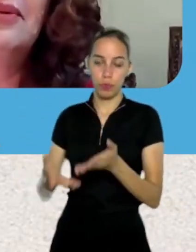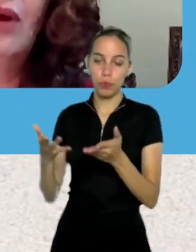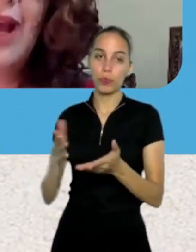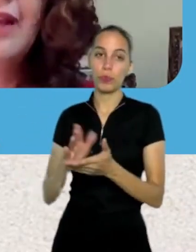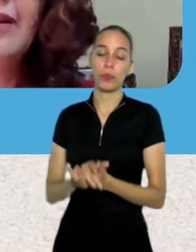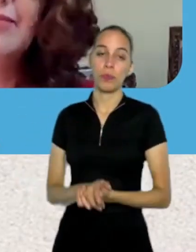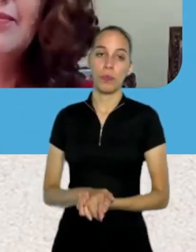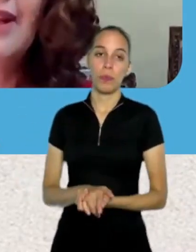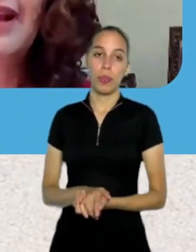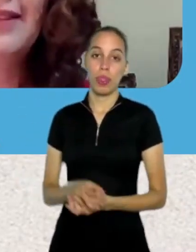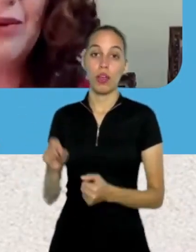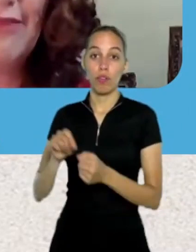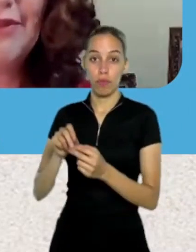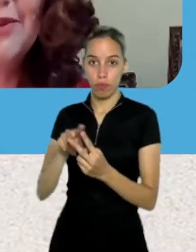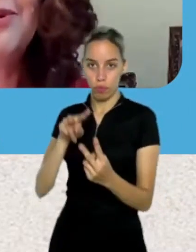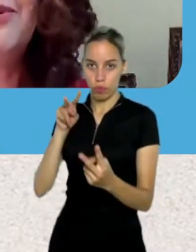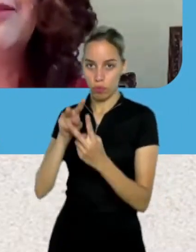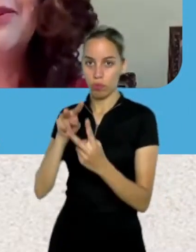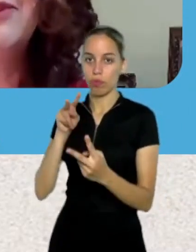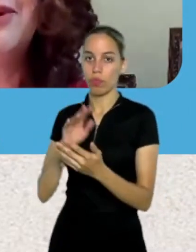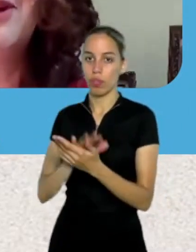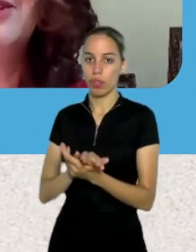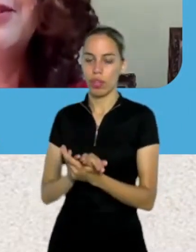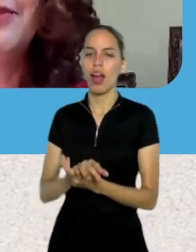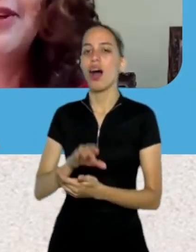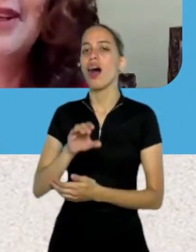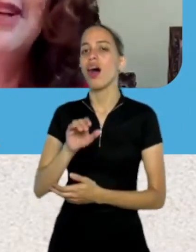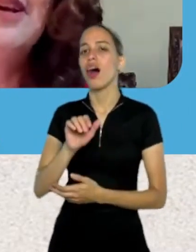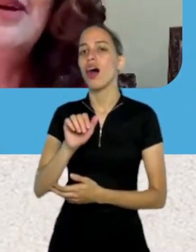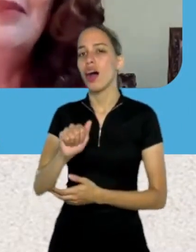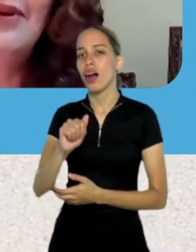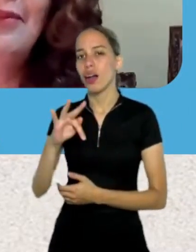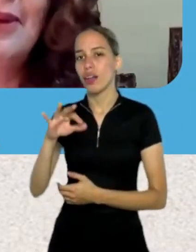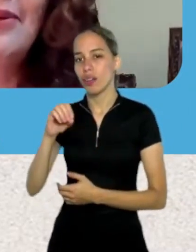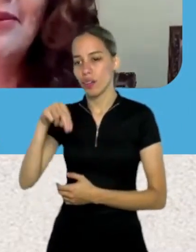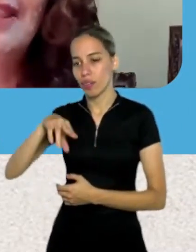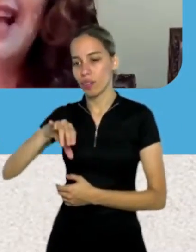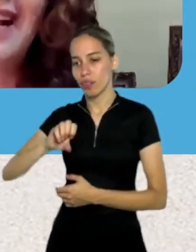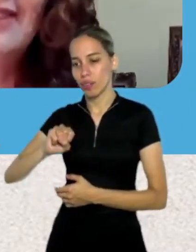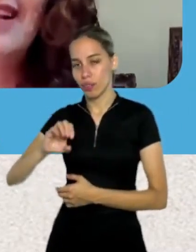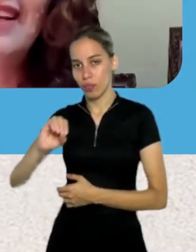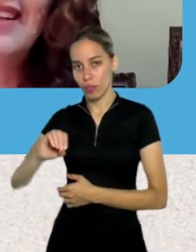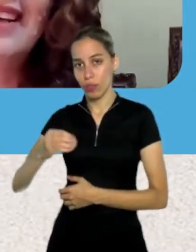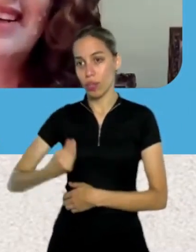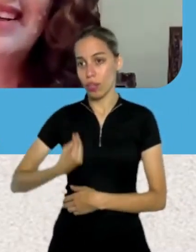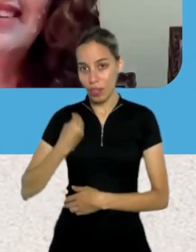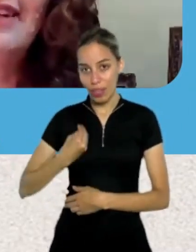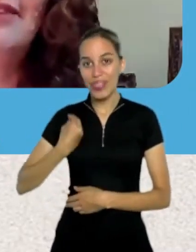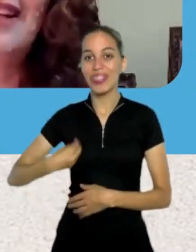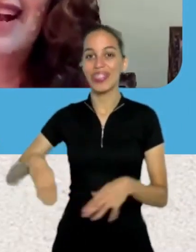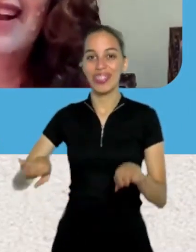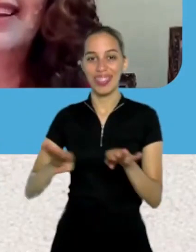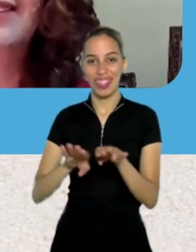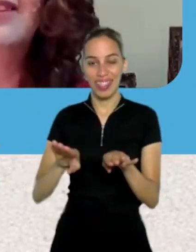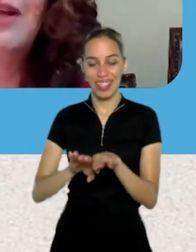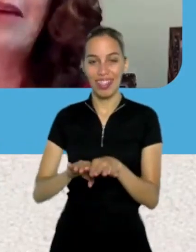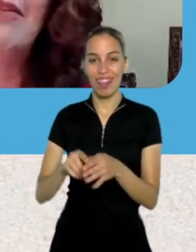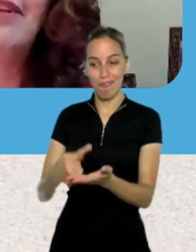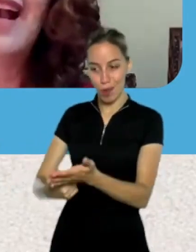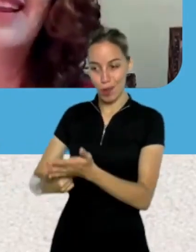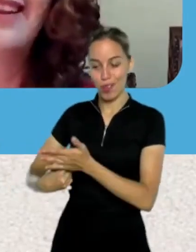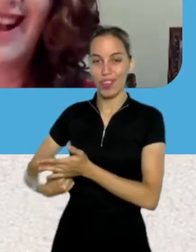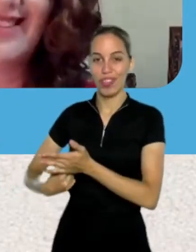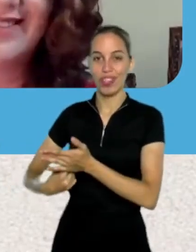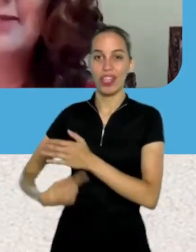evento online. Até o Afonso Borges foi meu convidado na Flicar,